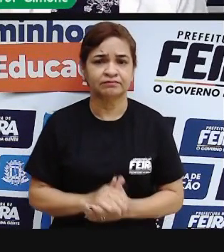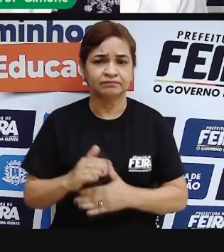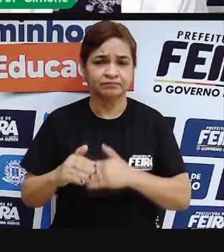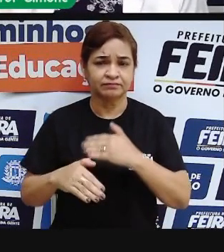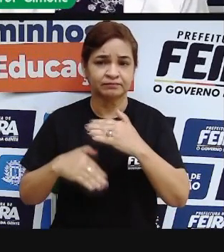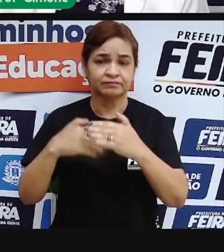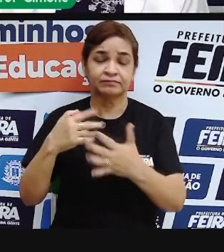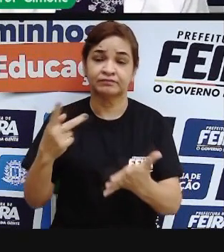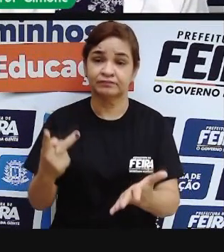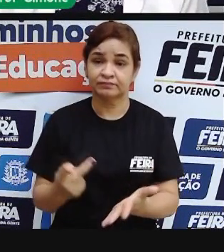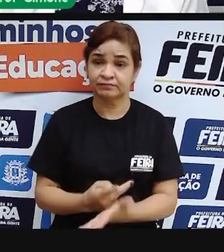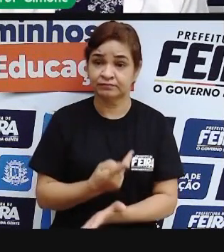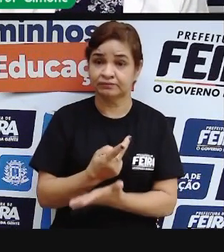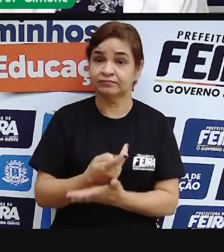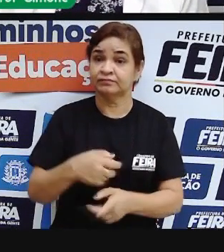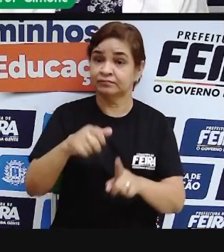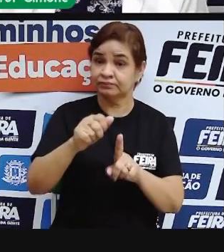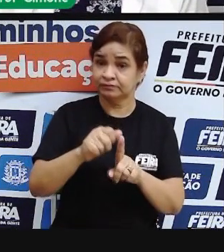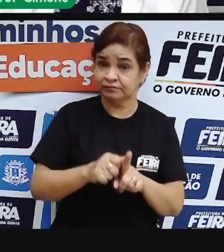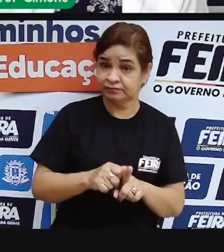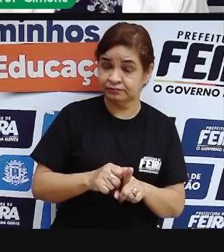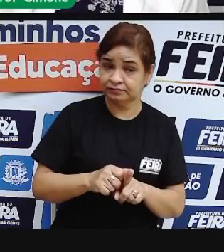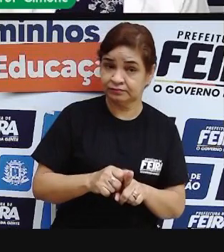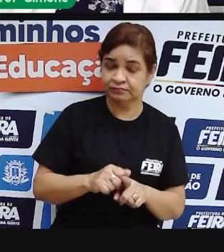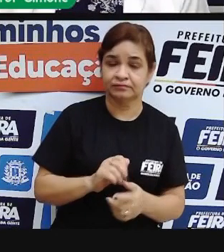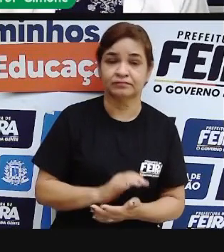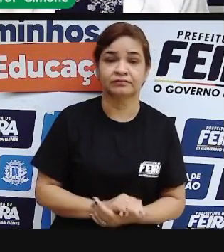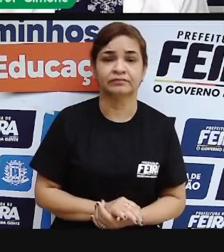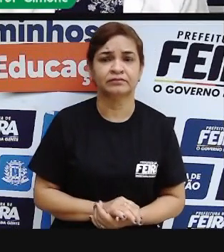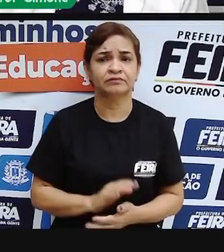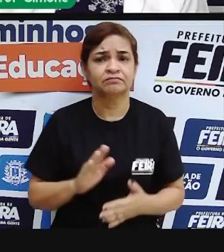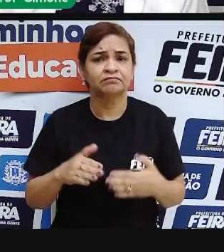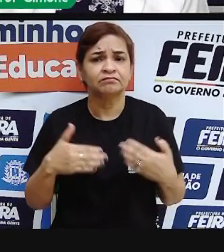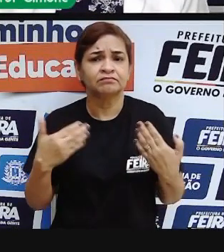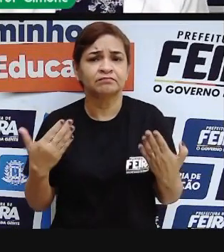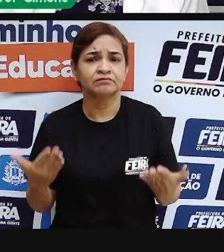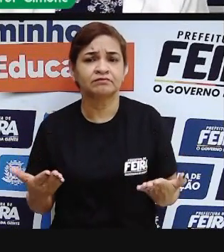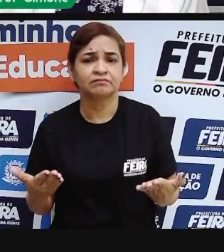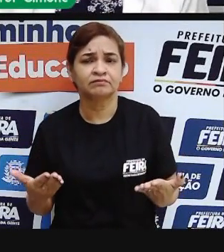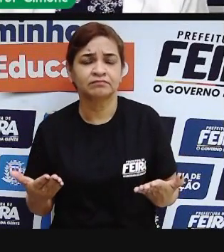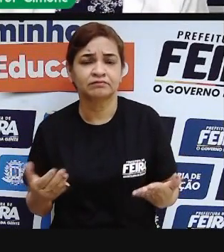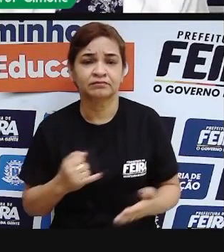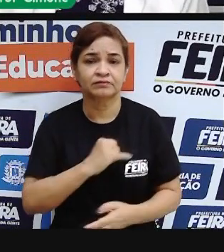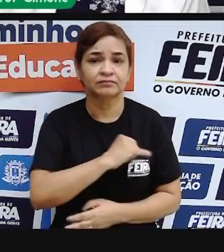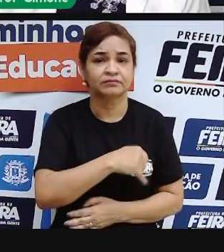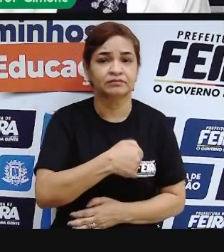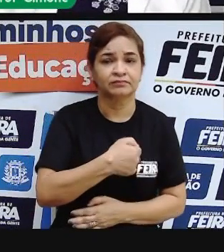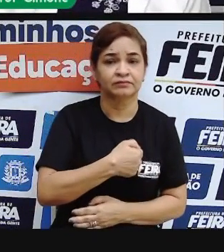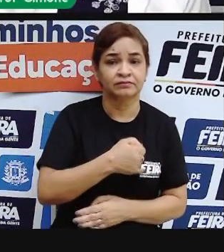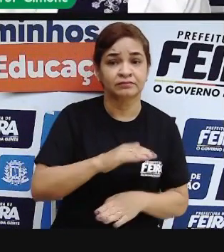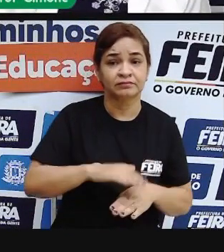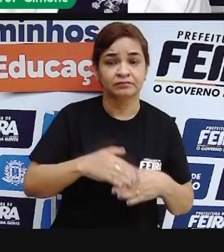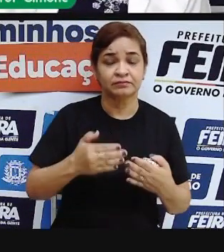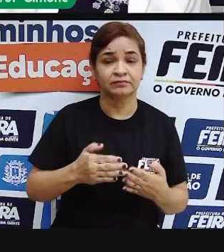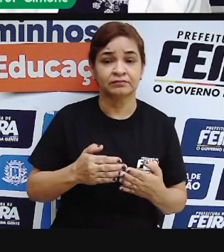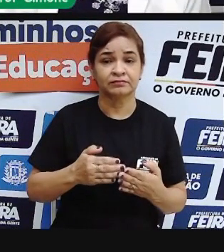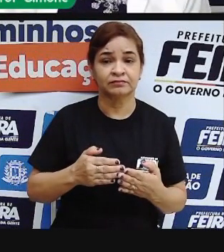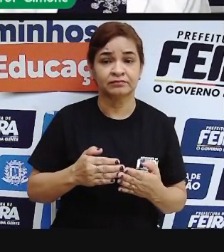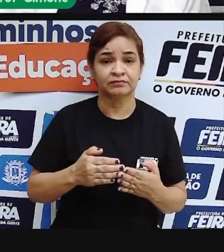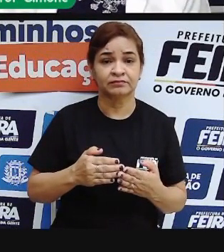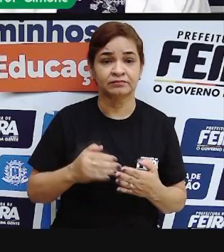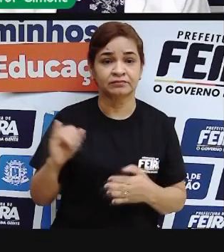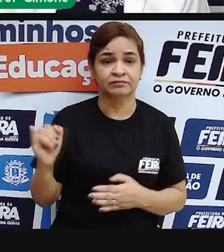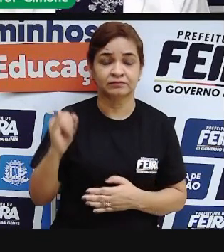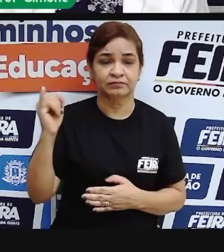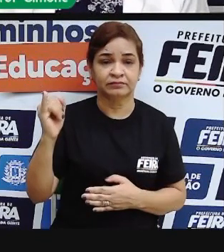Possivelmente pelo fato de acontecer em junho, ou talvez por causa de São João. que é o principal